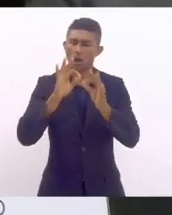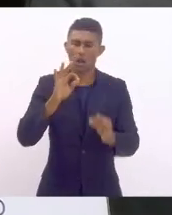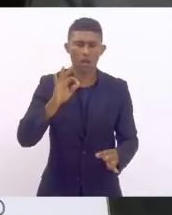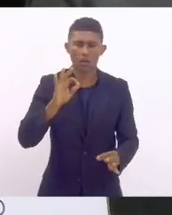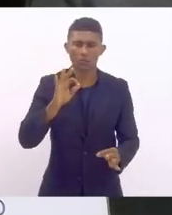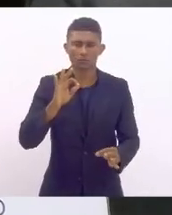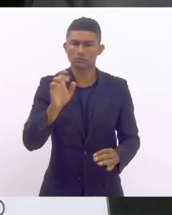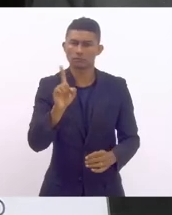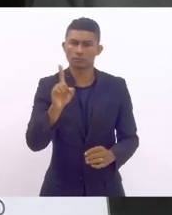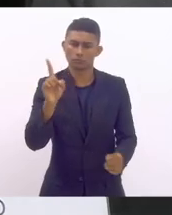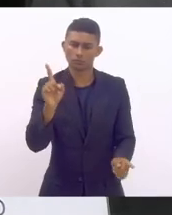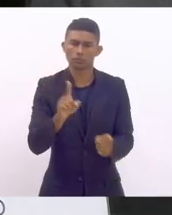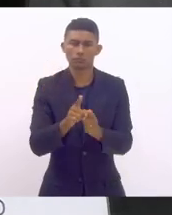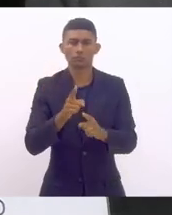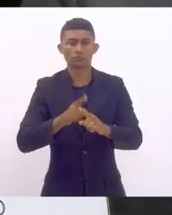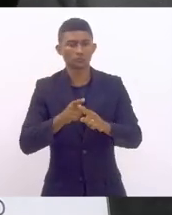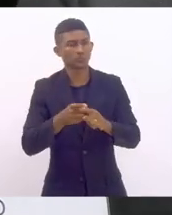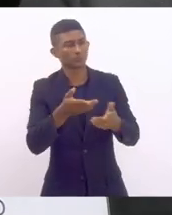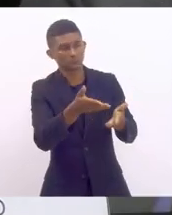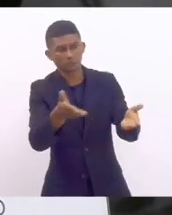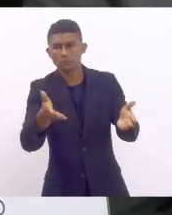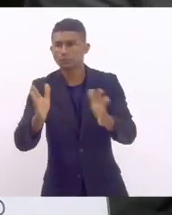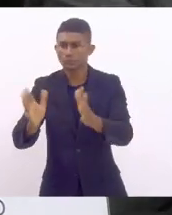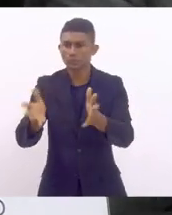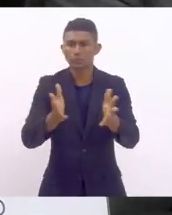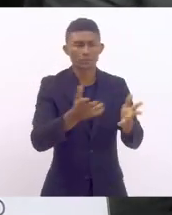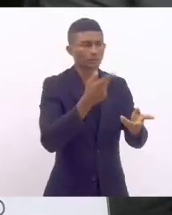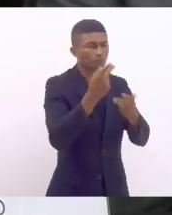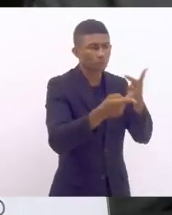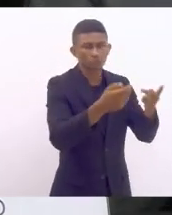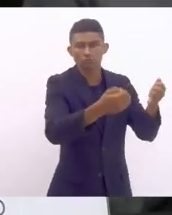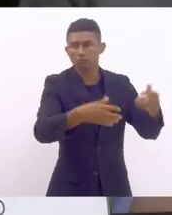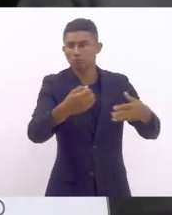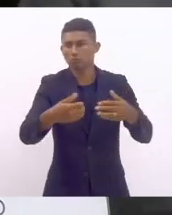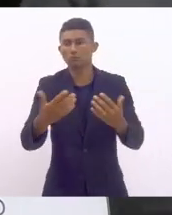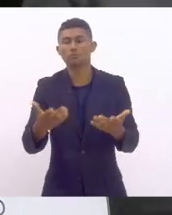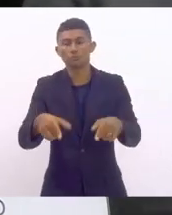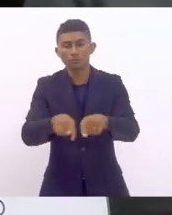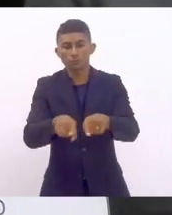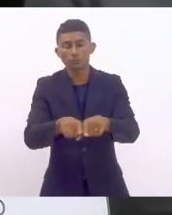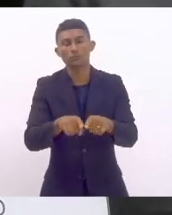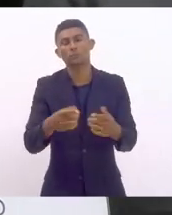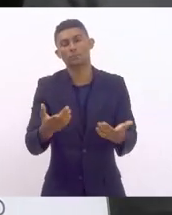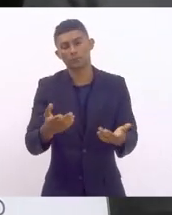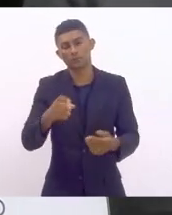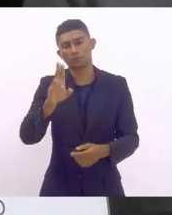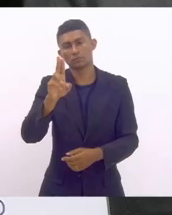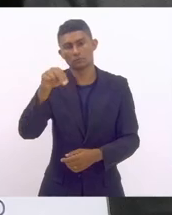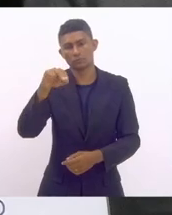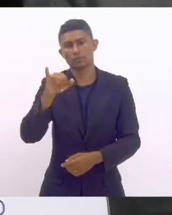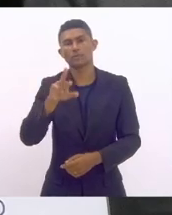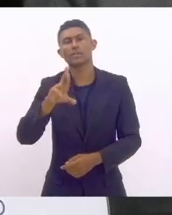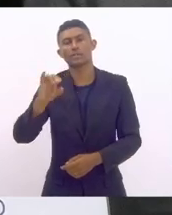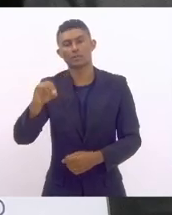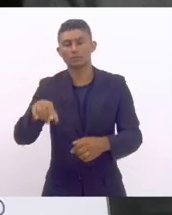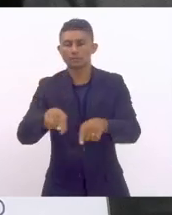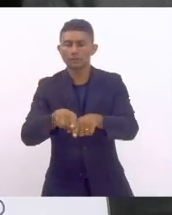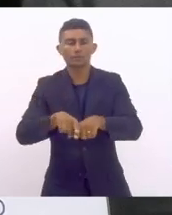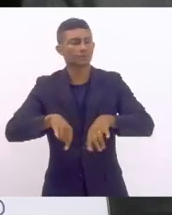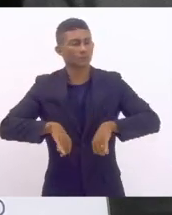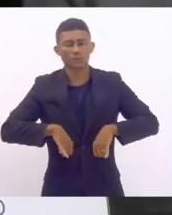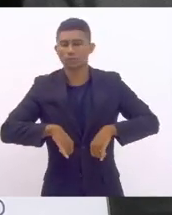porque muito já falaram né e é obviamente a Unirio sofreu os mesmos